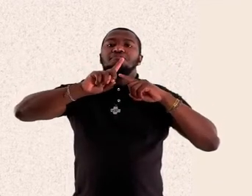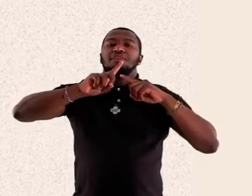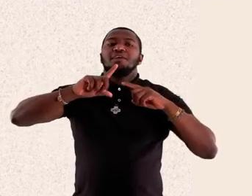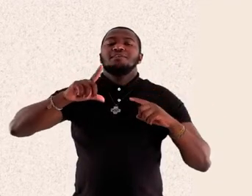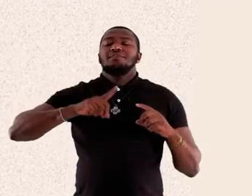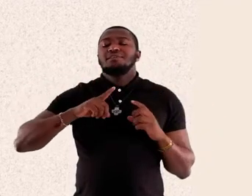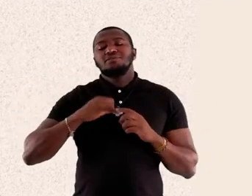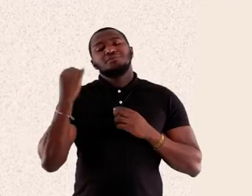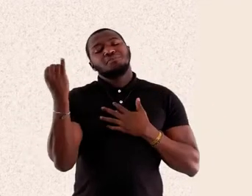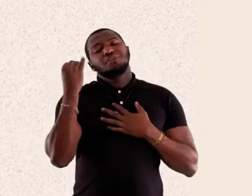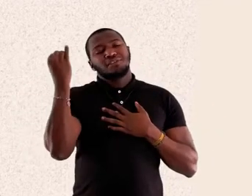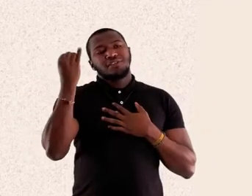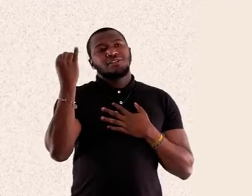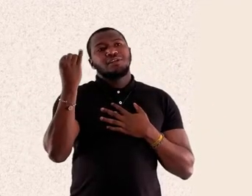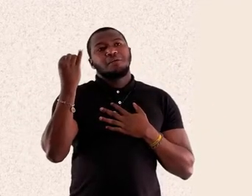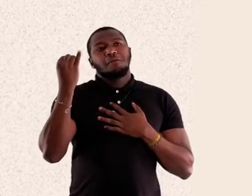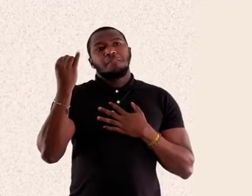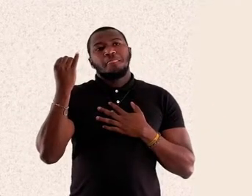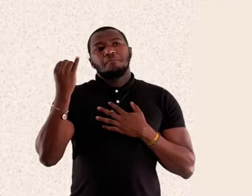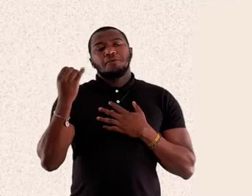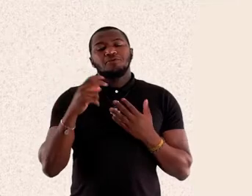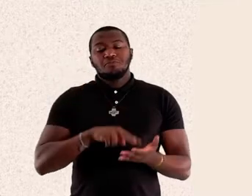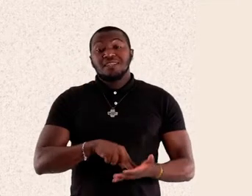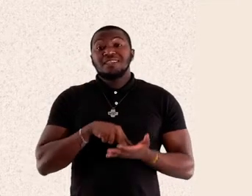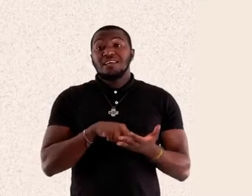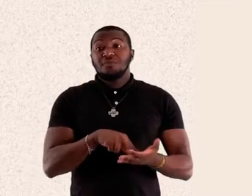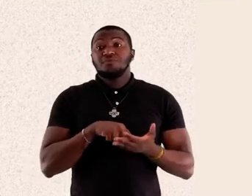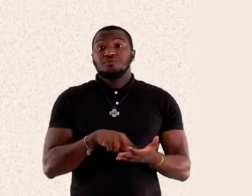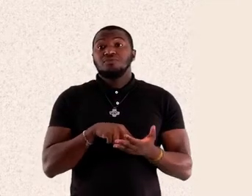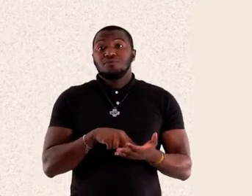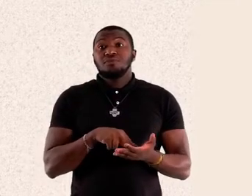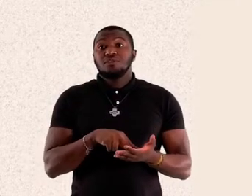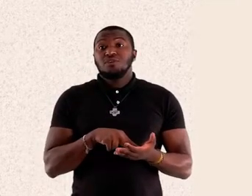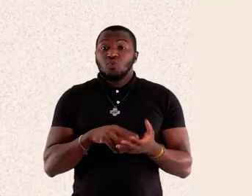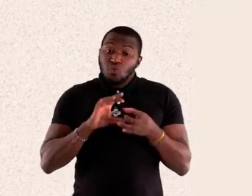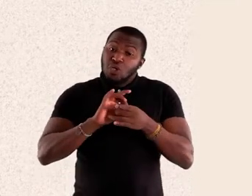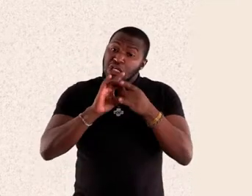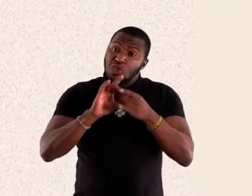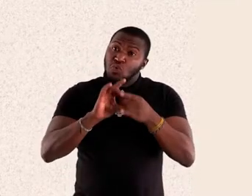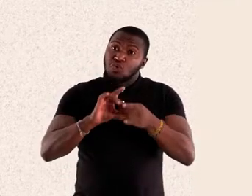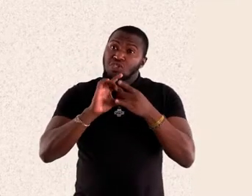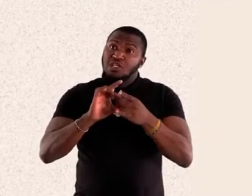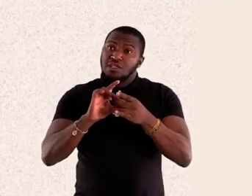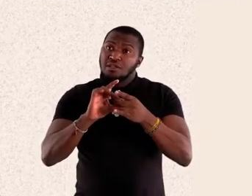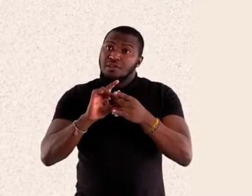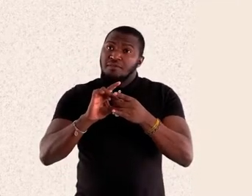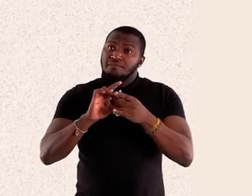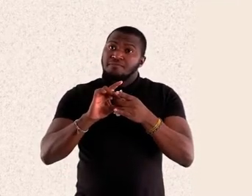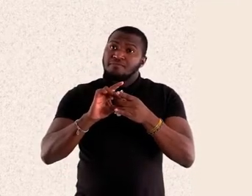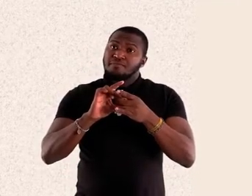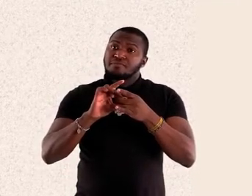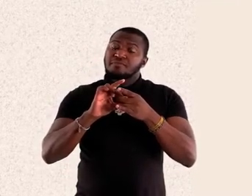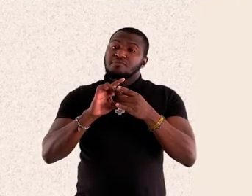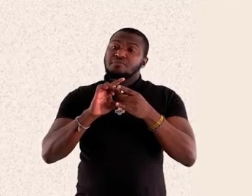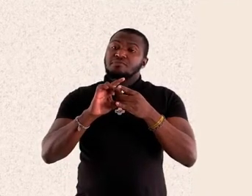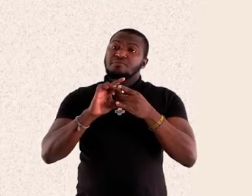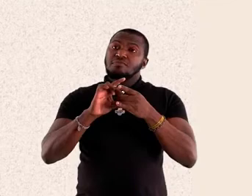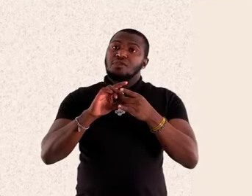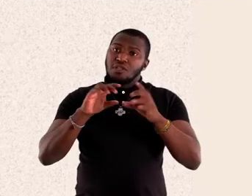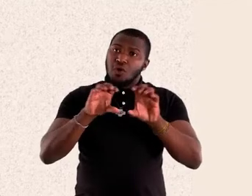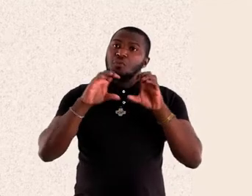tem sido tão importante nos mantermos apegados que do ponto de vista